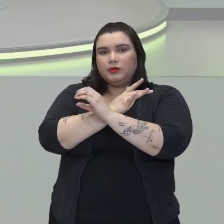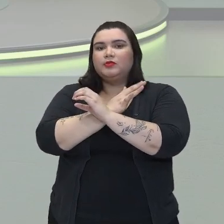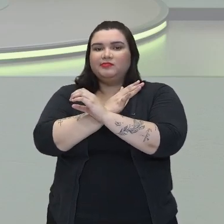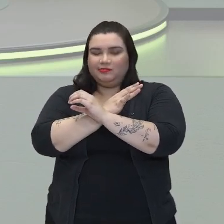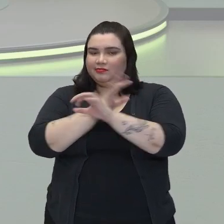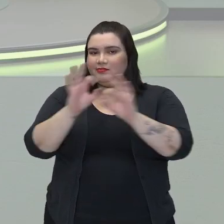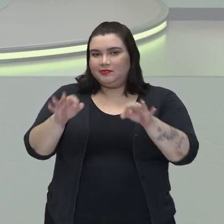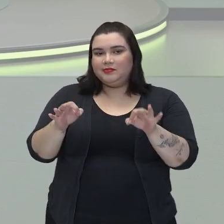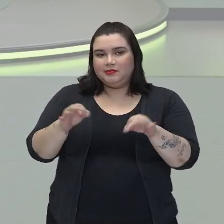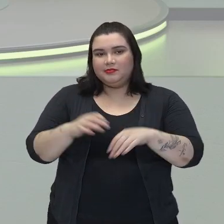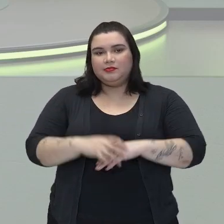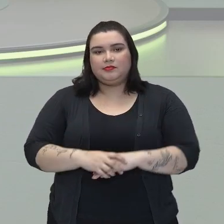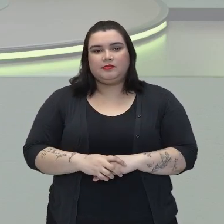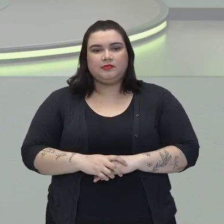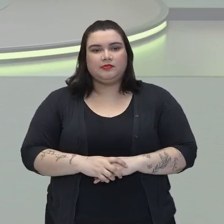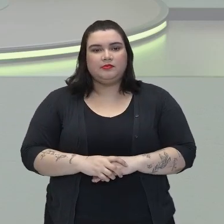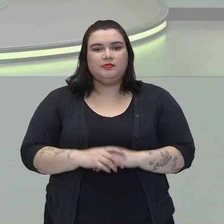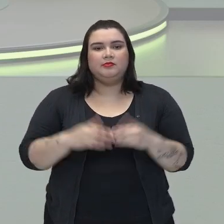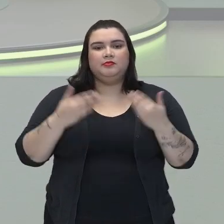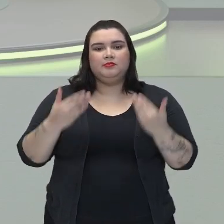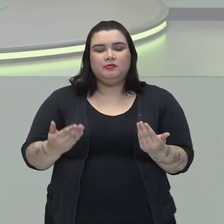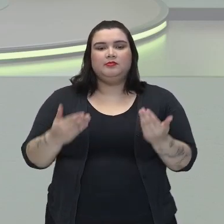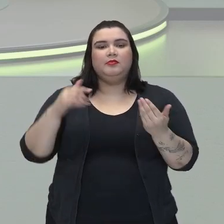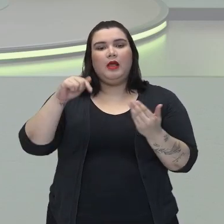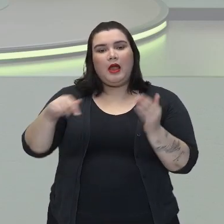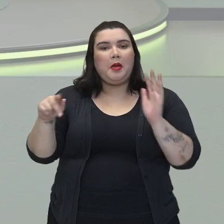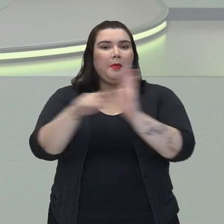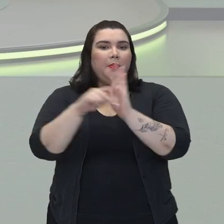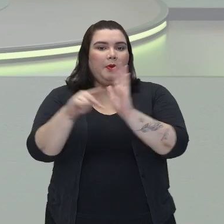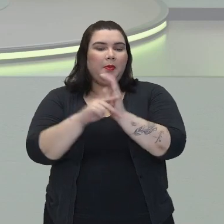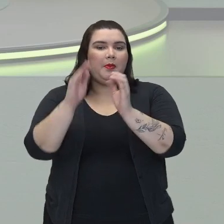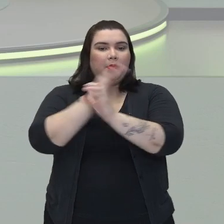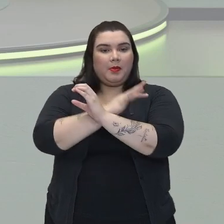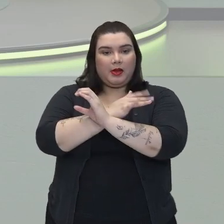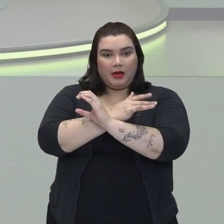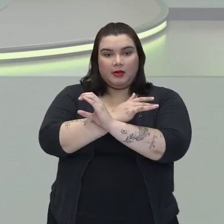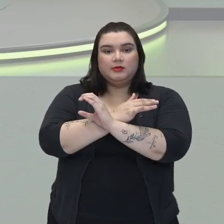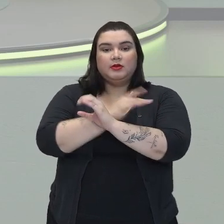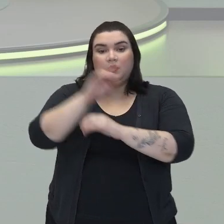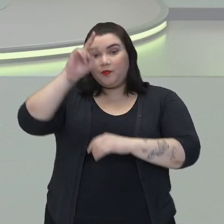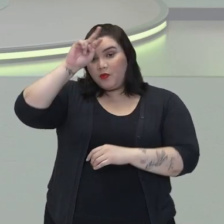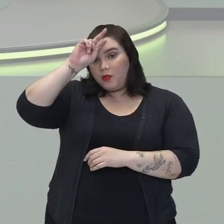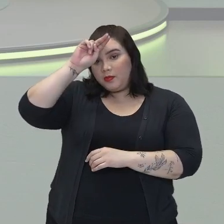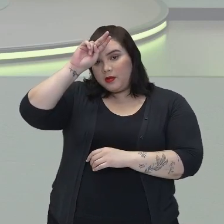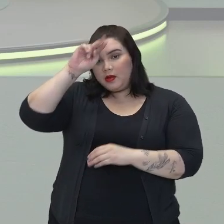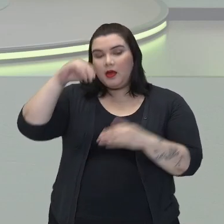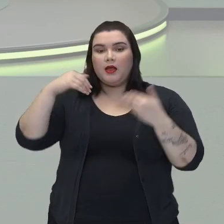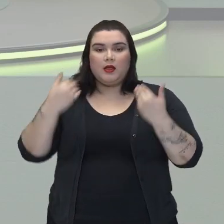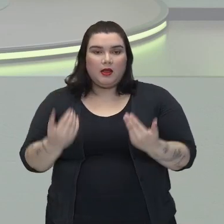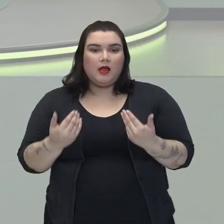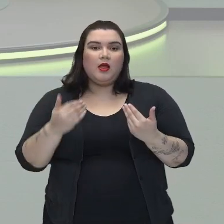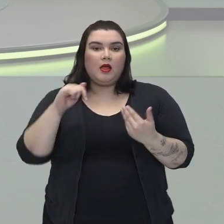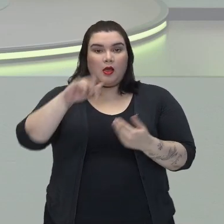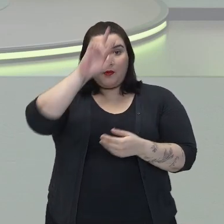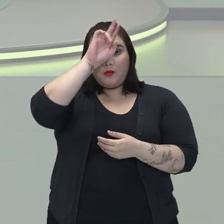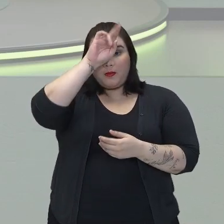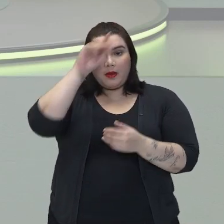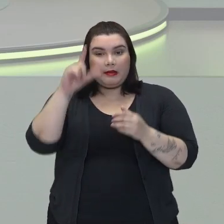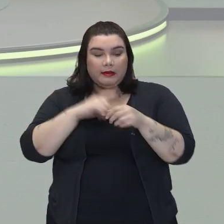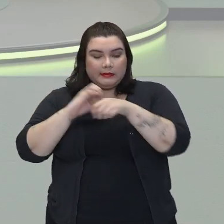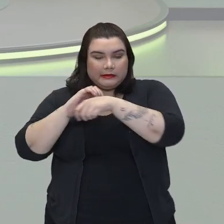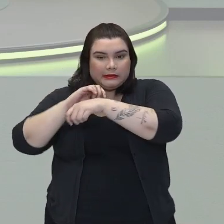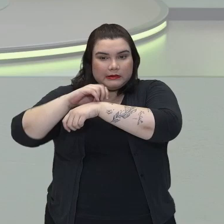ácido carboxílico, então que é o ácido metanóico. Como ele vem da formiga, né, encontrado na formiga, por isso que ele